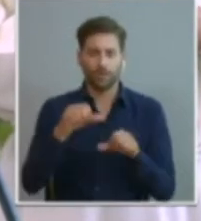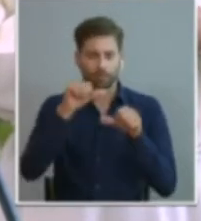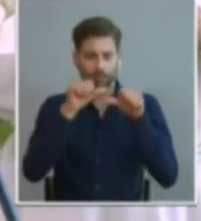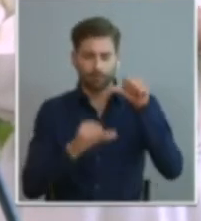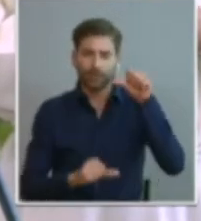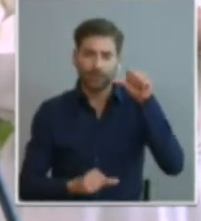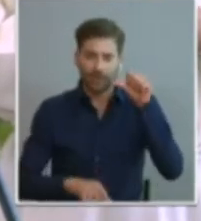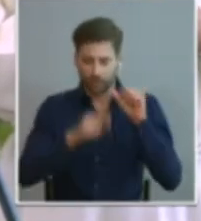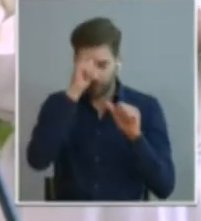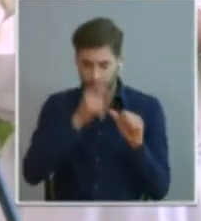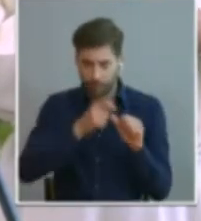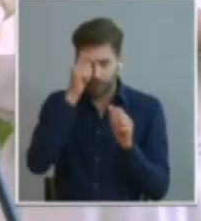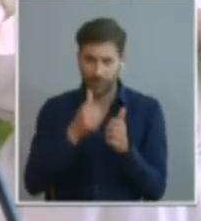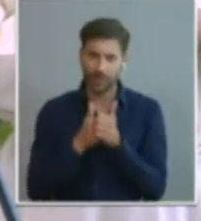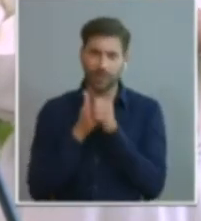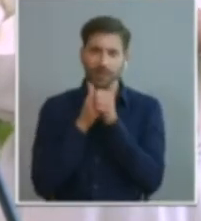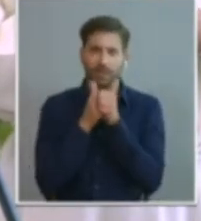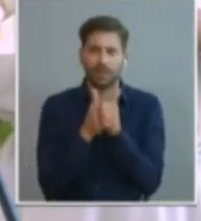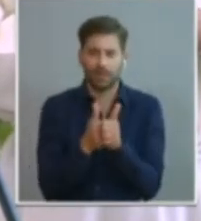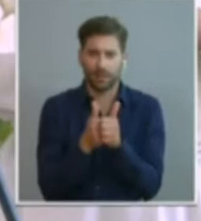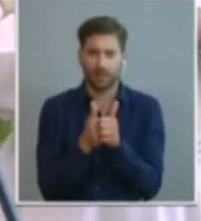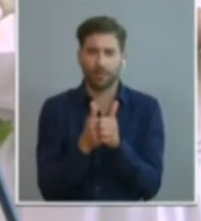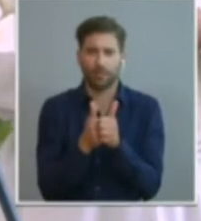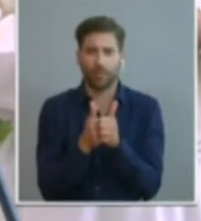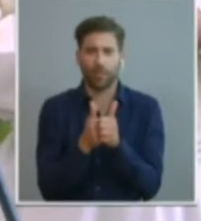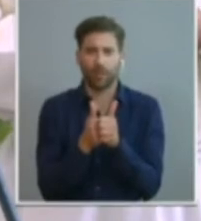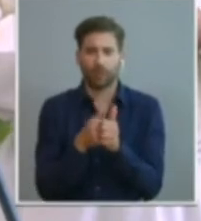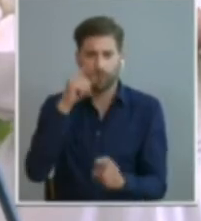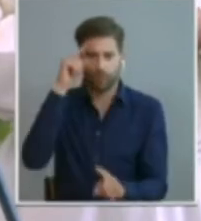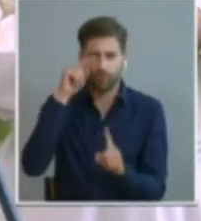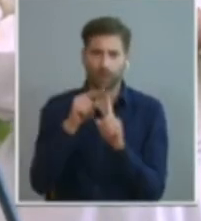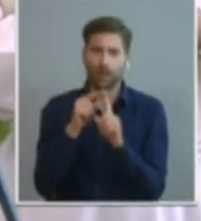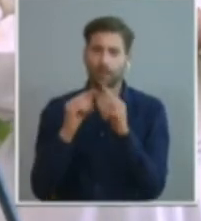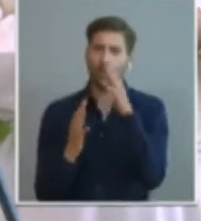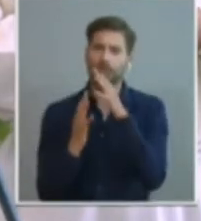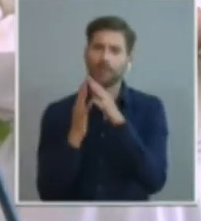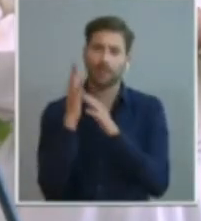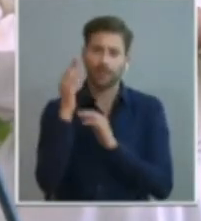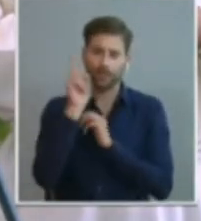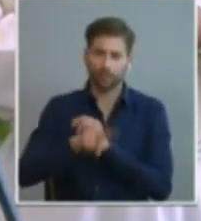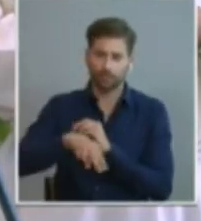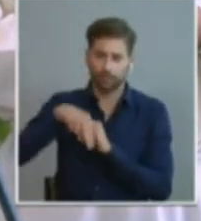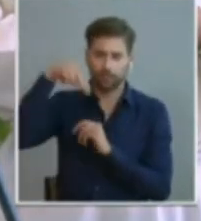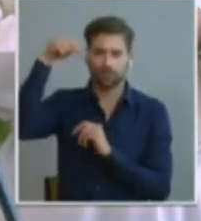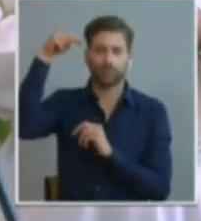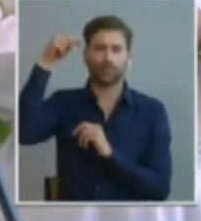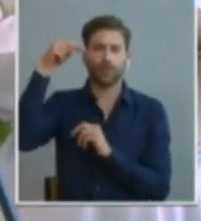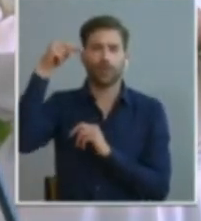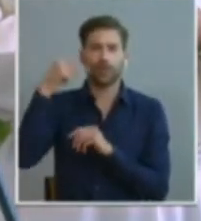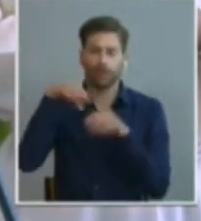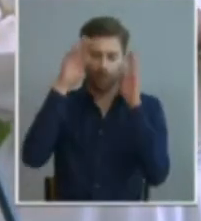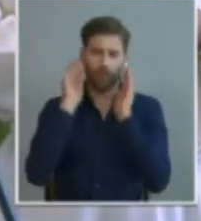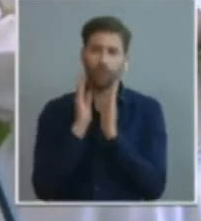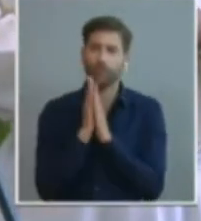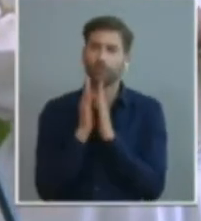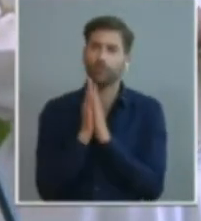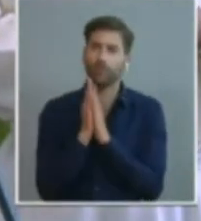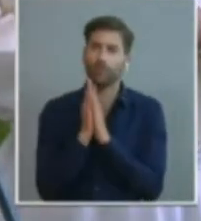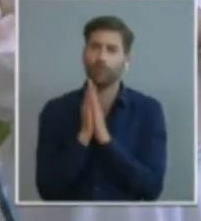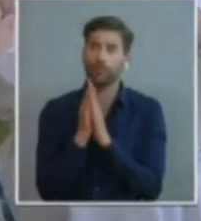Evangelho e desejem, com ardor, alcançar os bens do céu, oremos por intercessão da Virgem